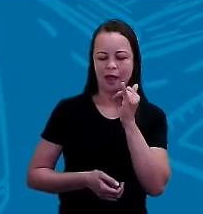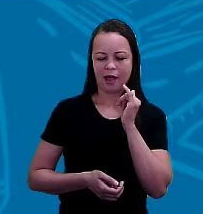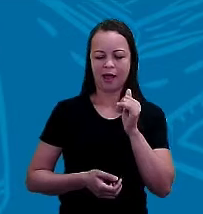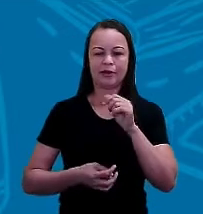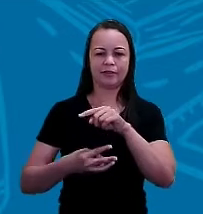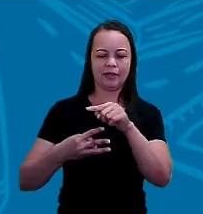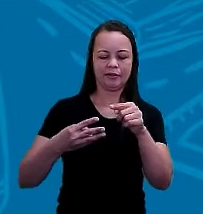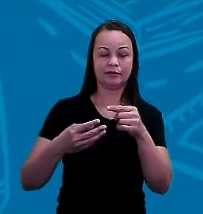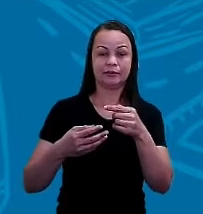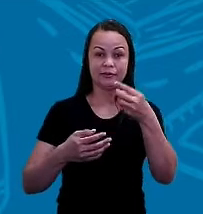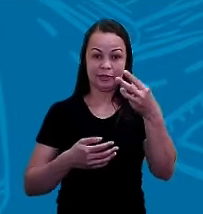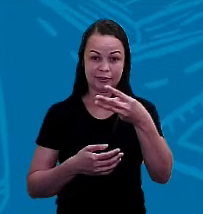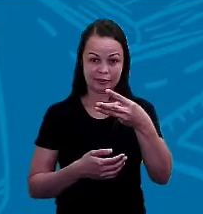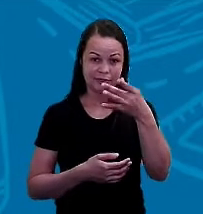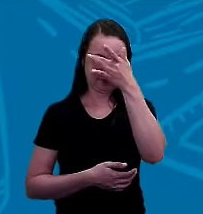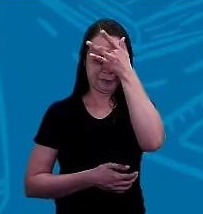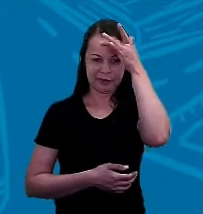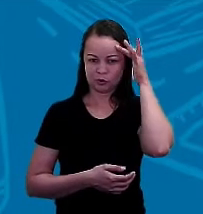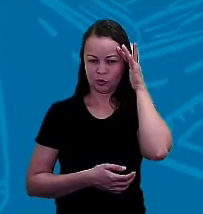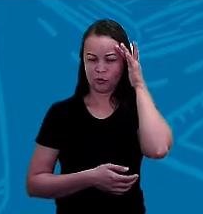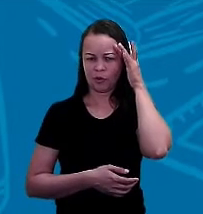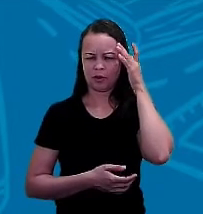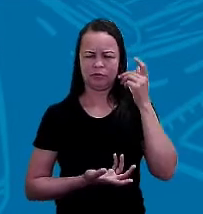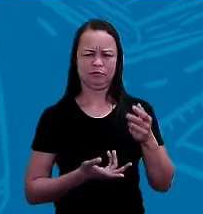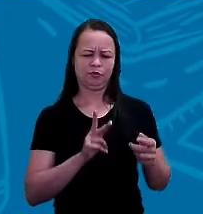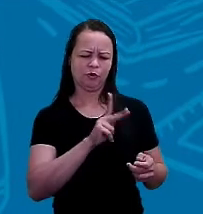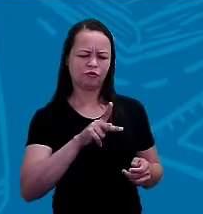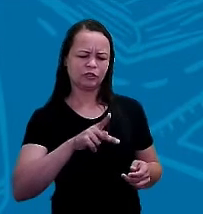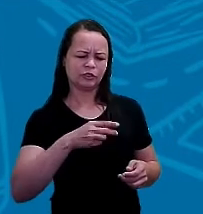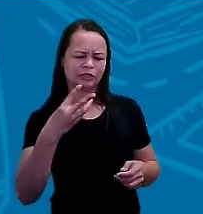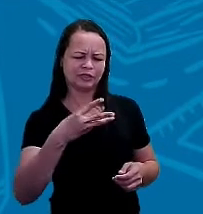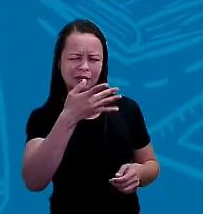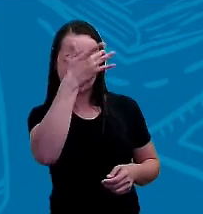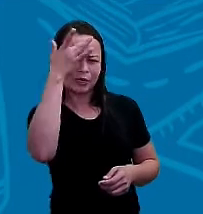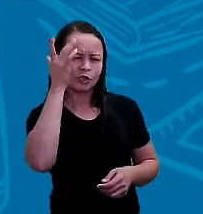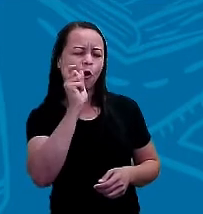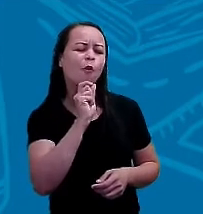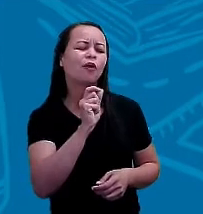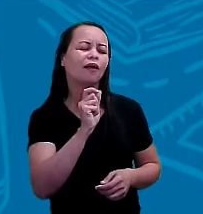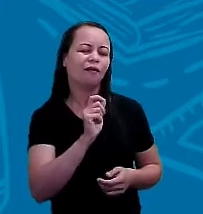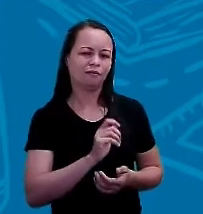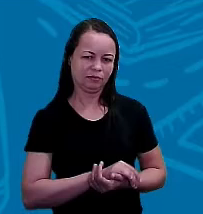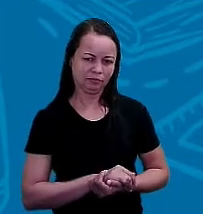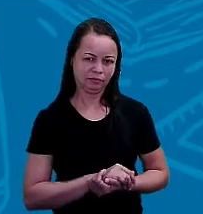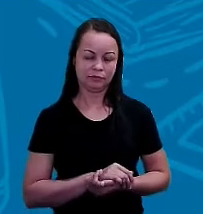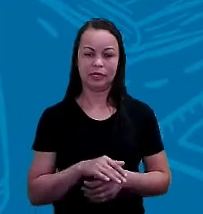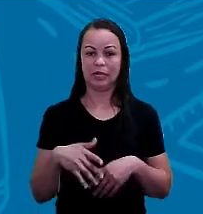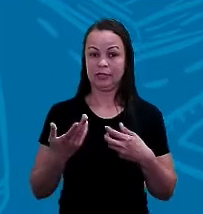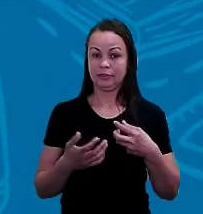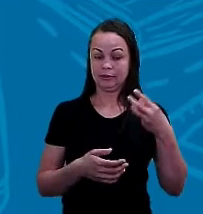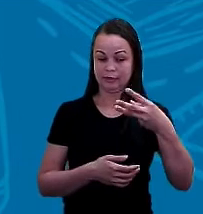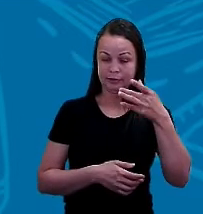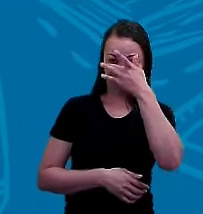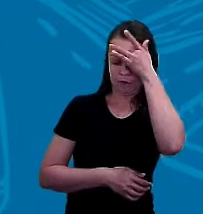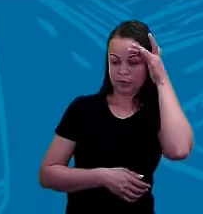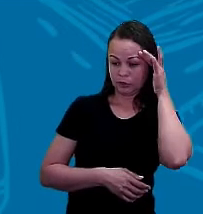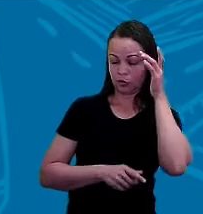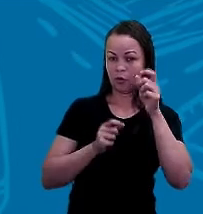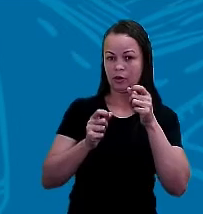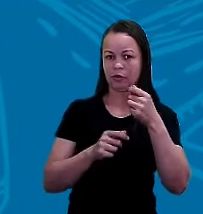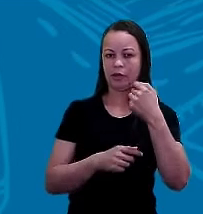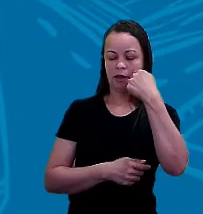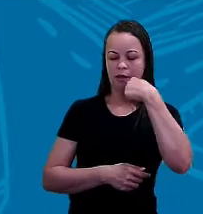terceira pessoa. Terceira pessoa é o quê, tia? Veja só, terceira pessoa é quando eu aqui, a professora